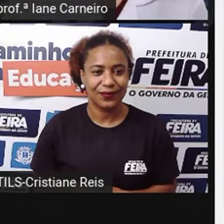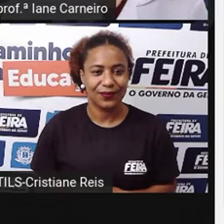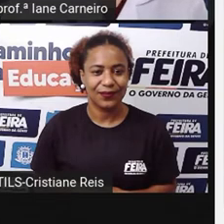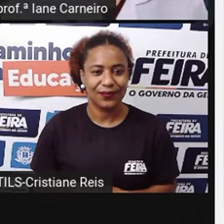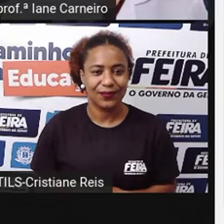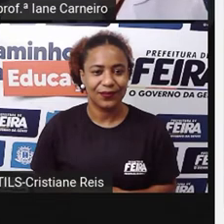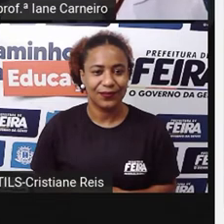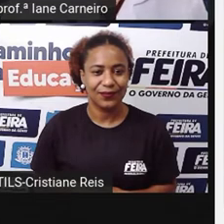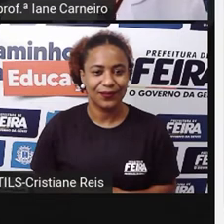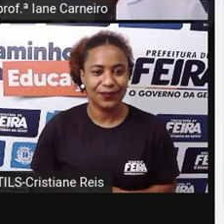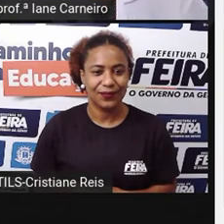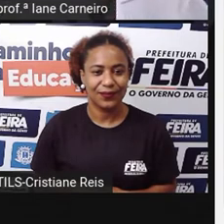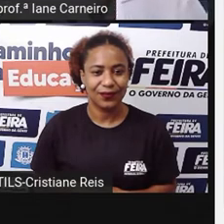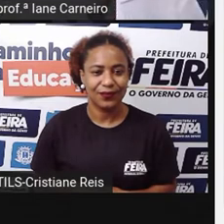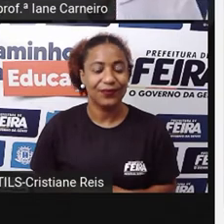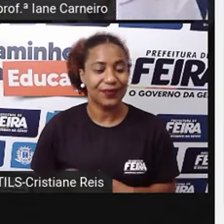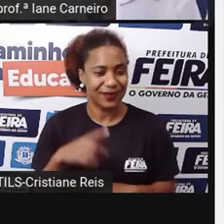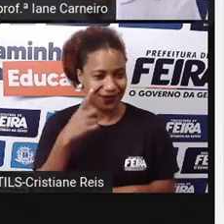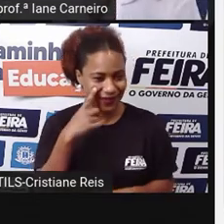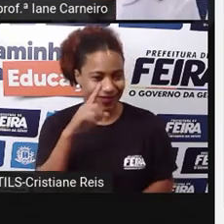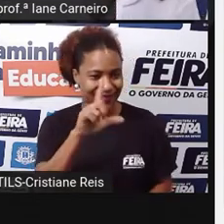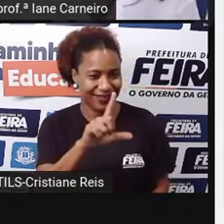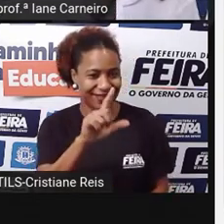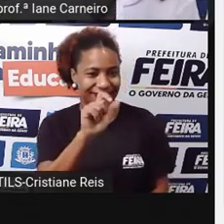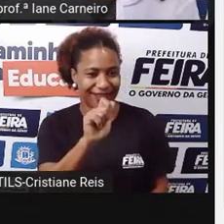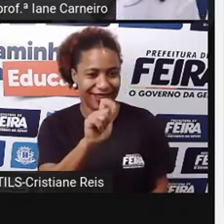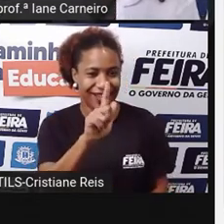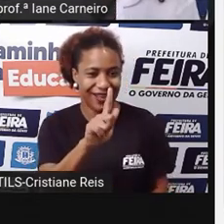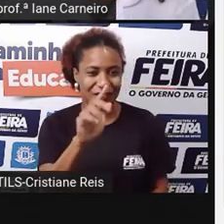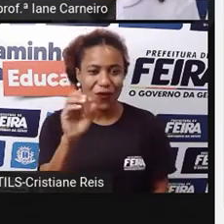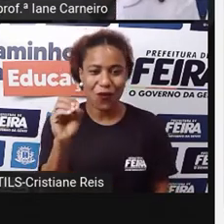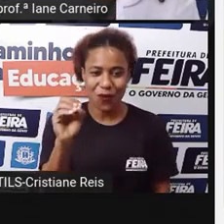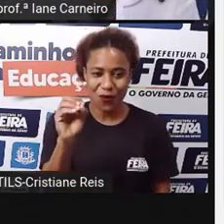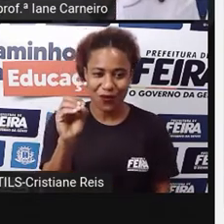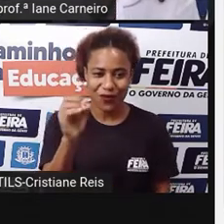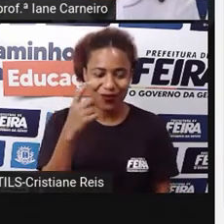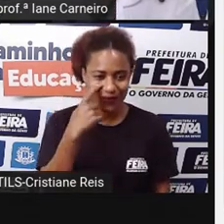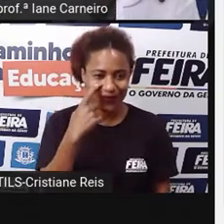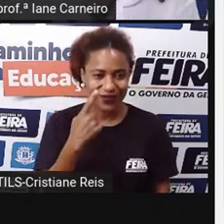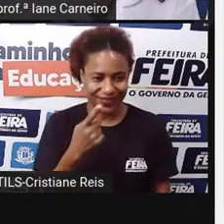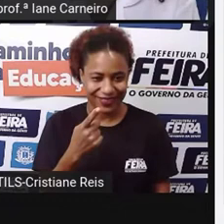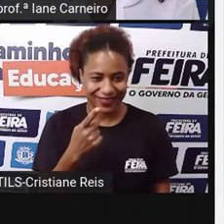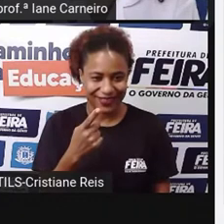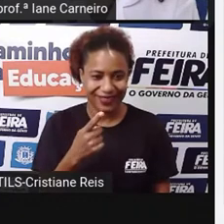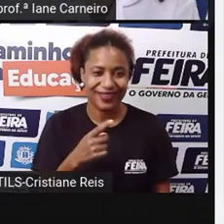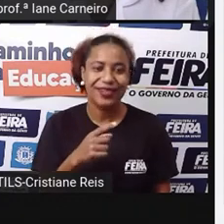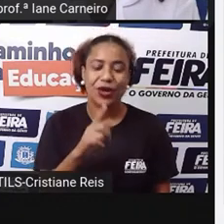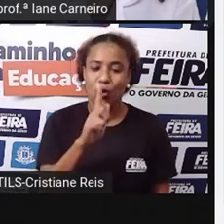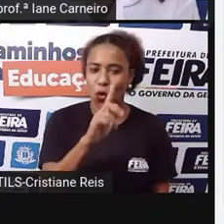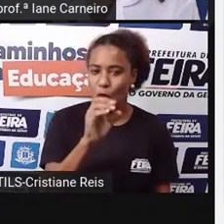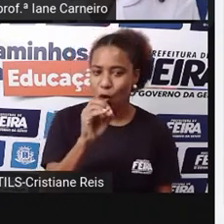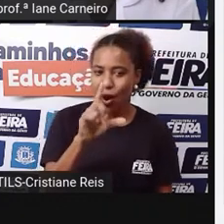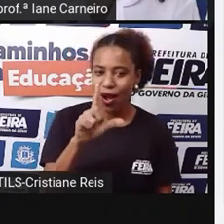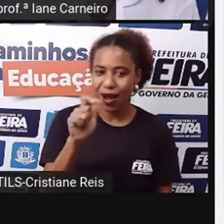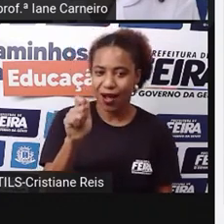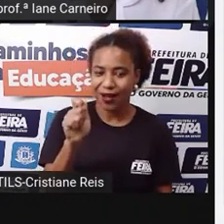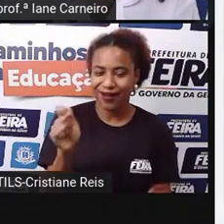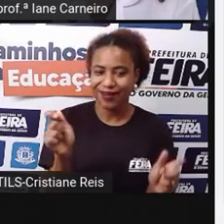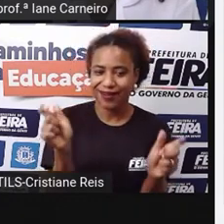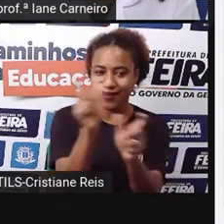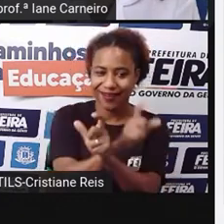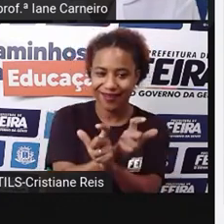Lá, go, lago, ó, gola,